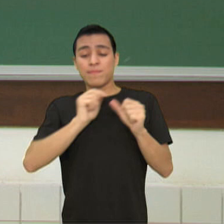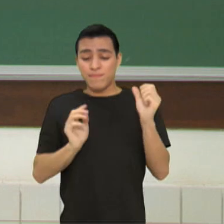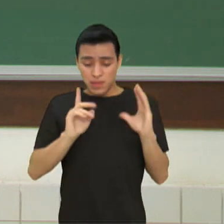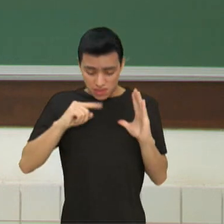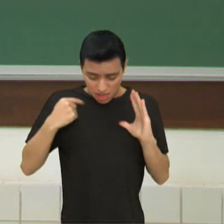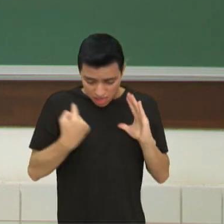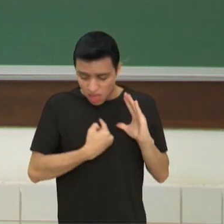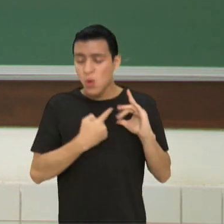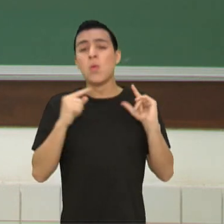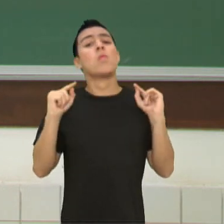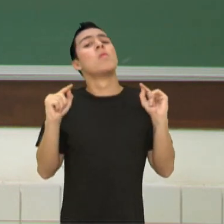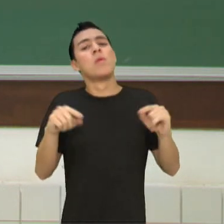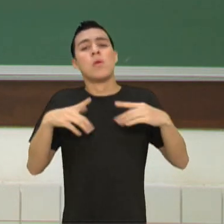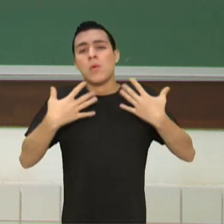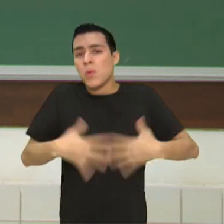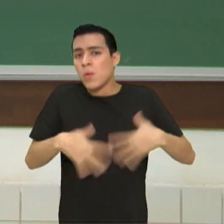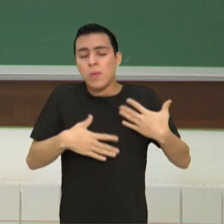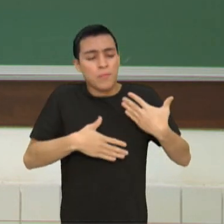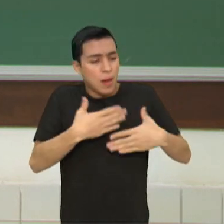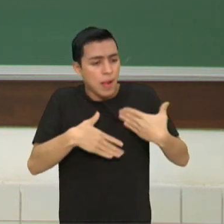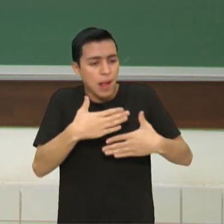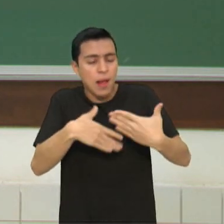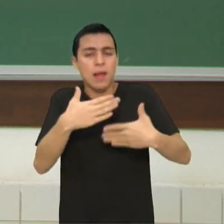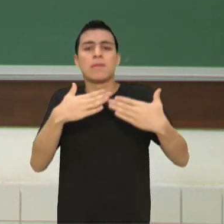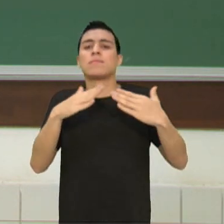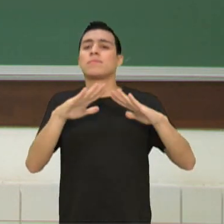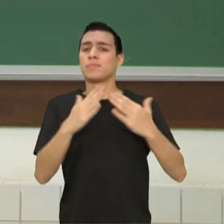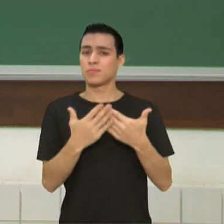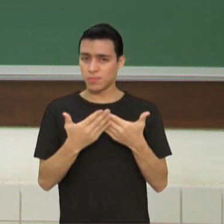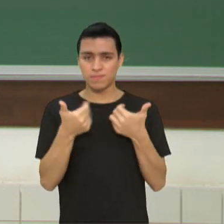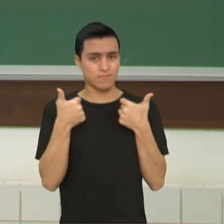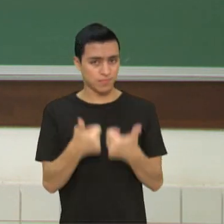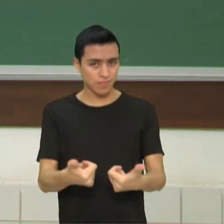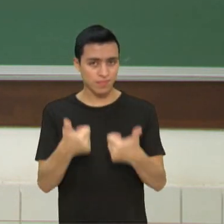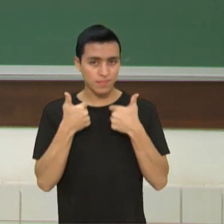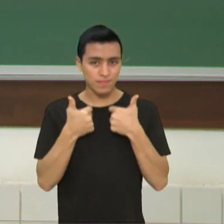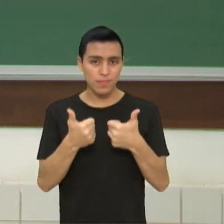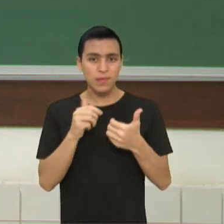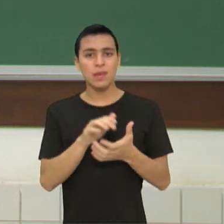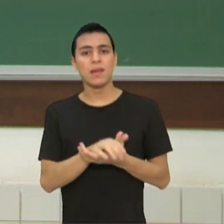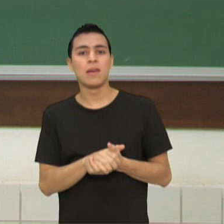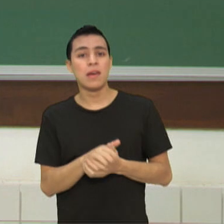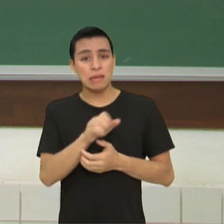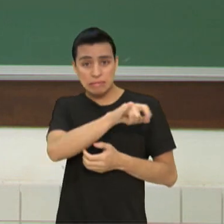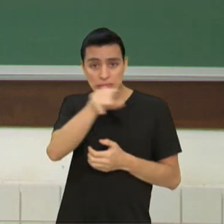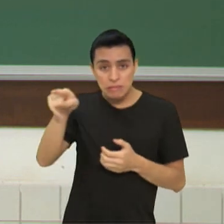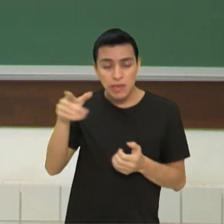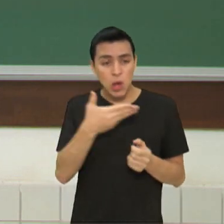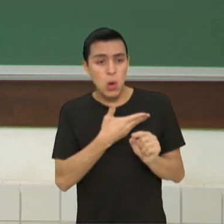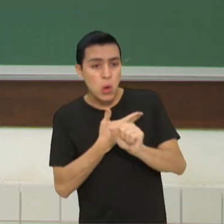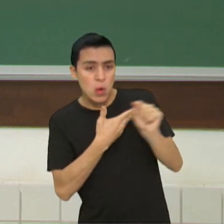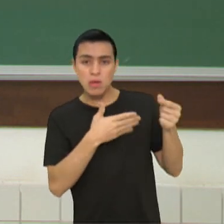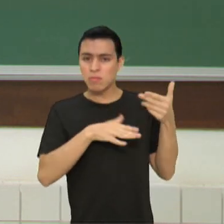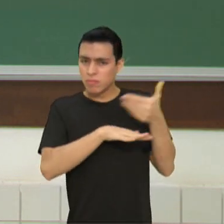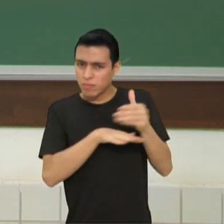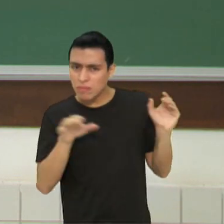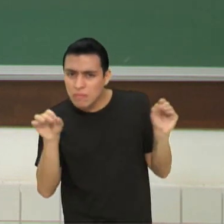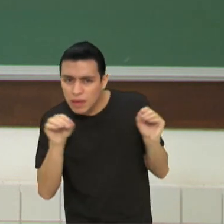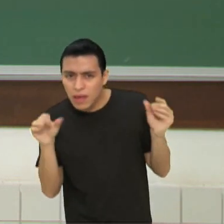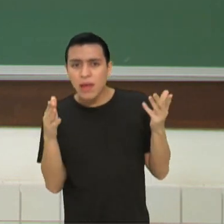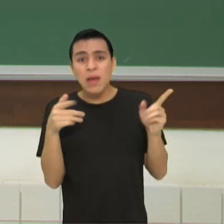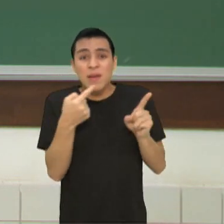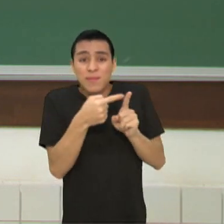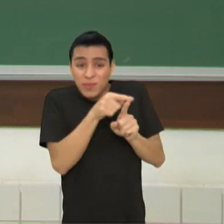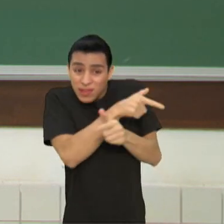isolamento seja de grande produtividade na escola. Entenderam? Se você tem algum colega que não está acessando as ferramentas